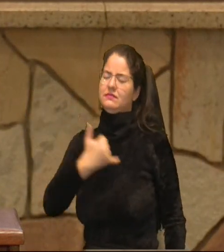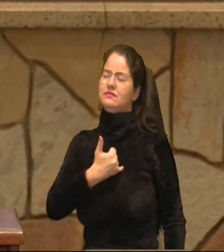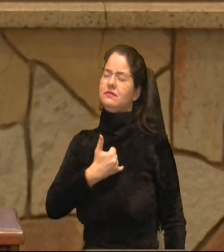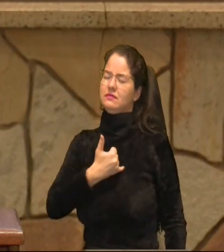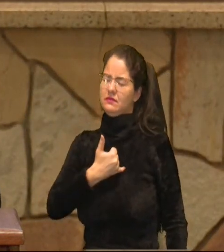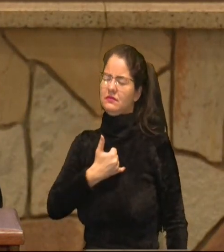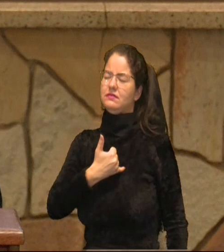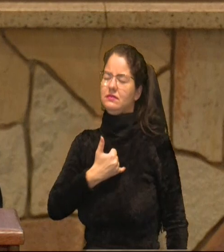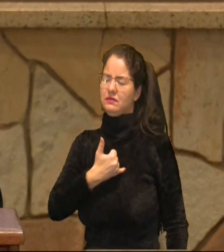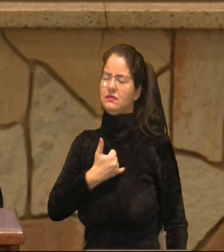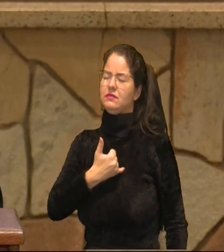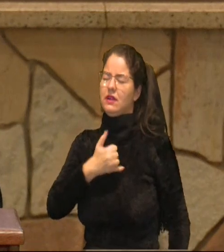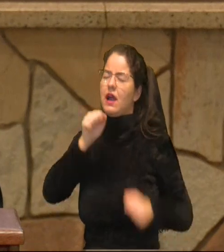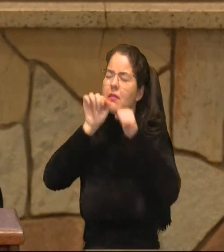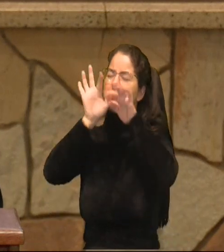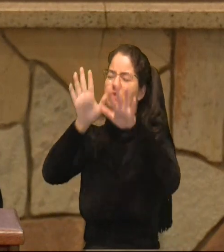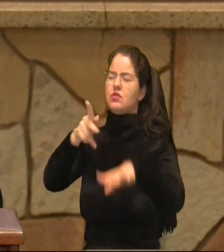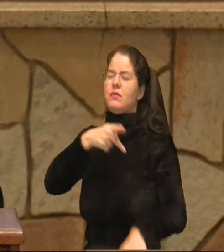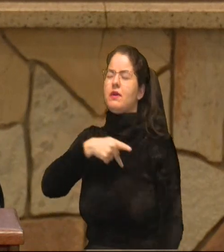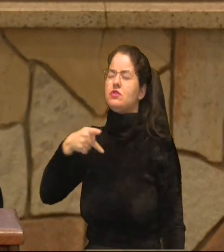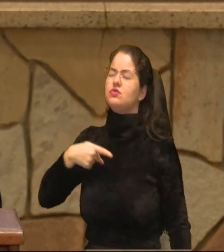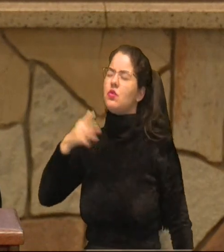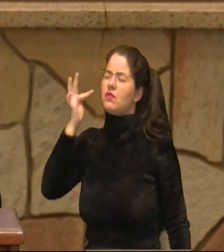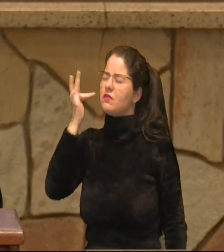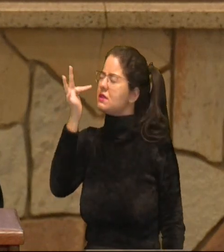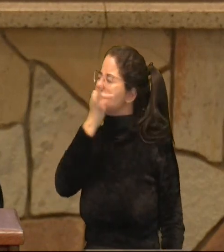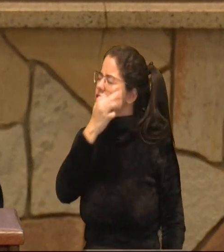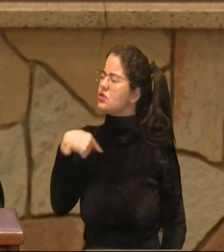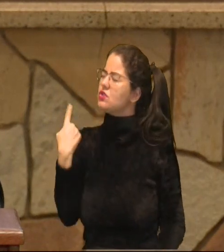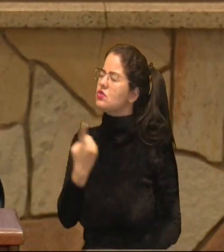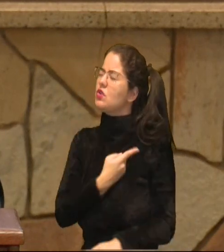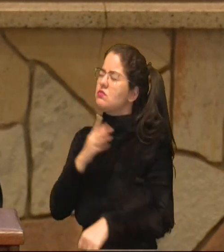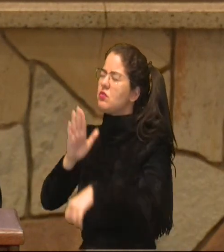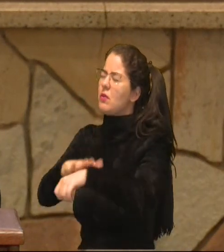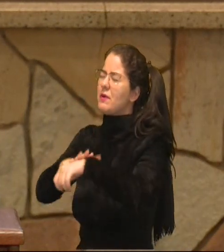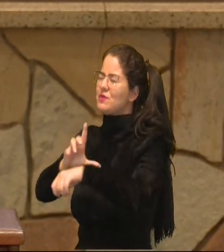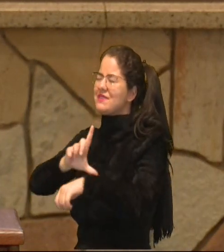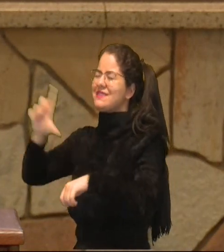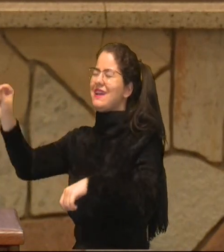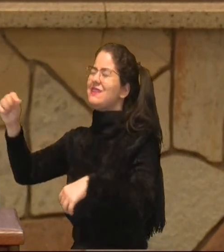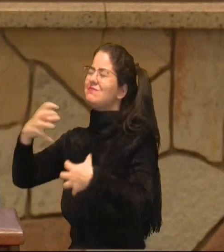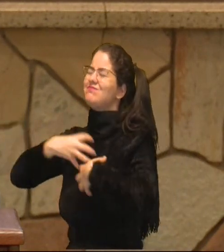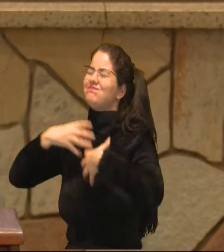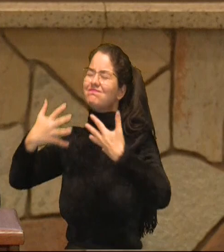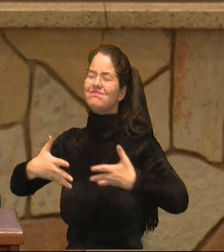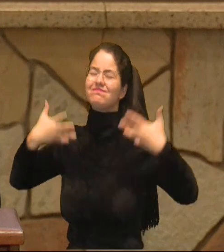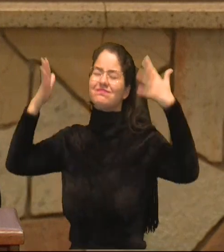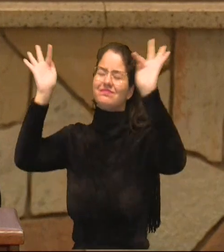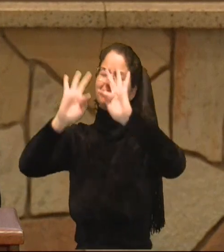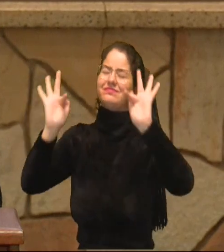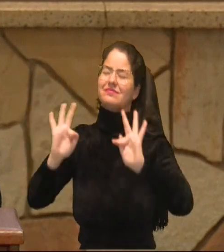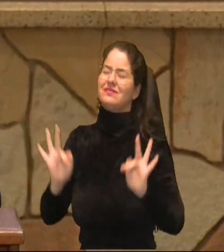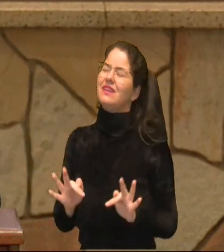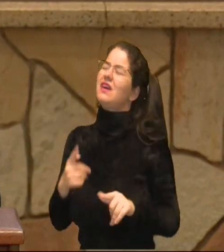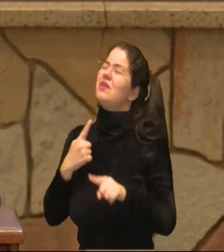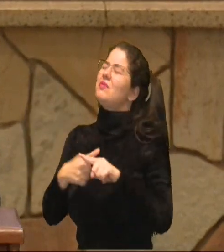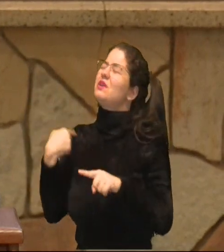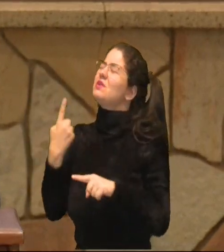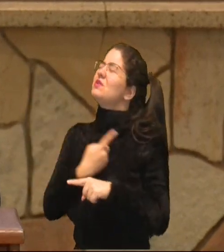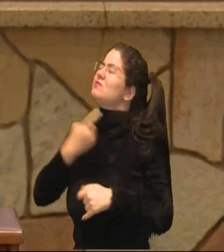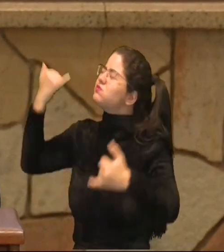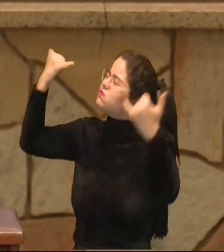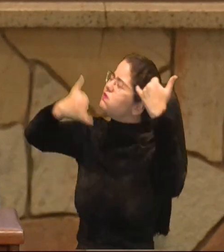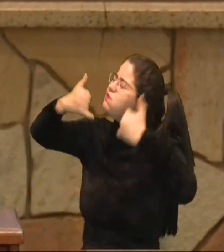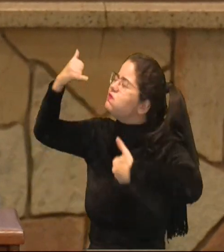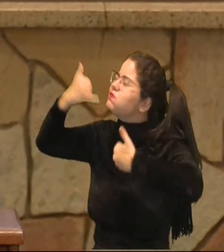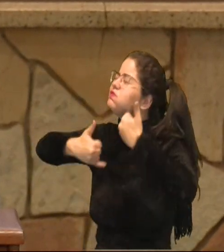Filho, Pastor Francisco, que mais uma vez saiamos daqui regozijados e alegres pela audição da Tua palavra e pela